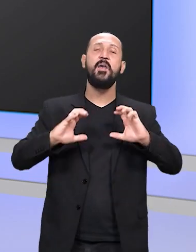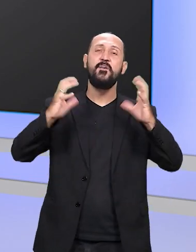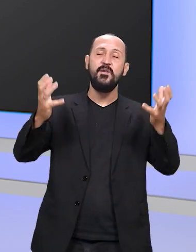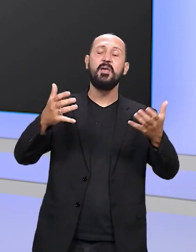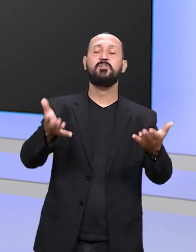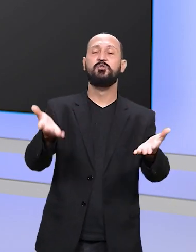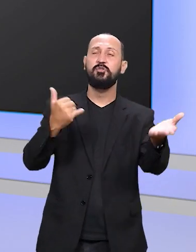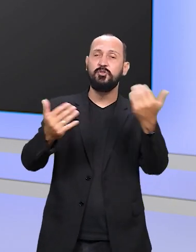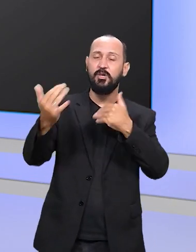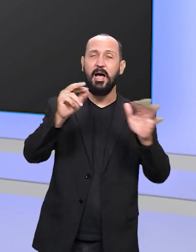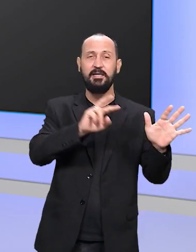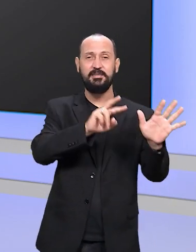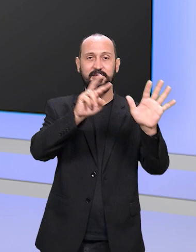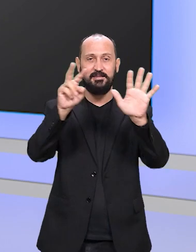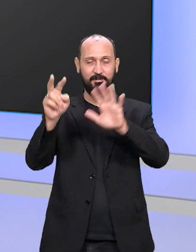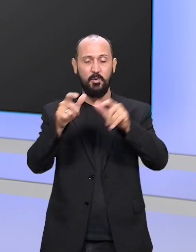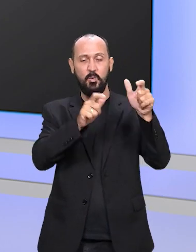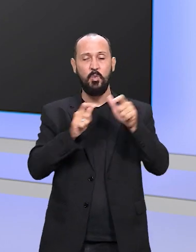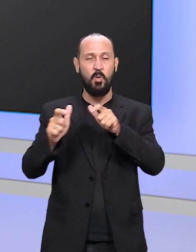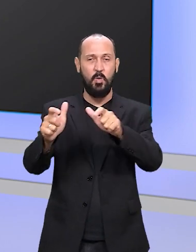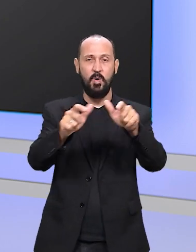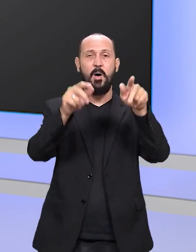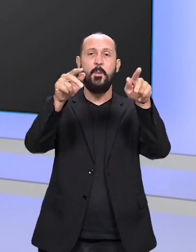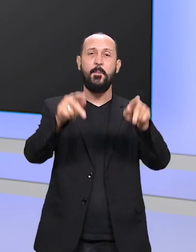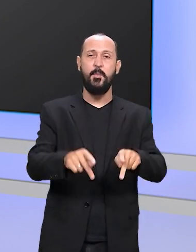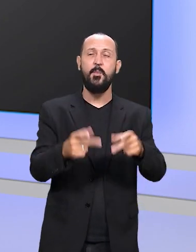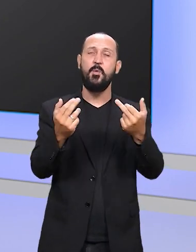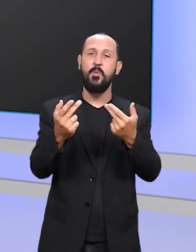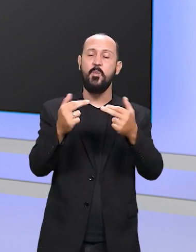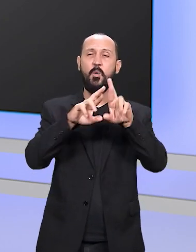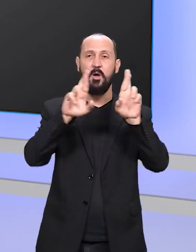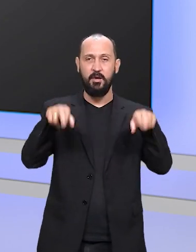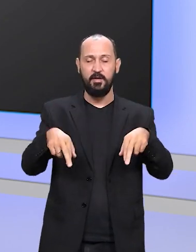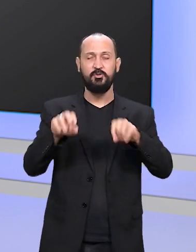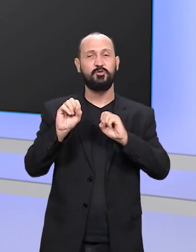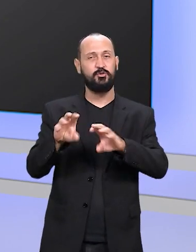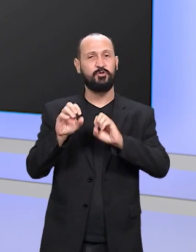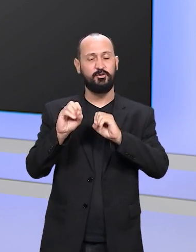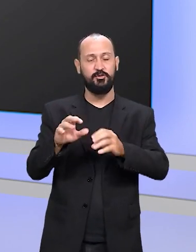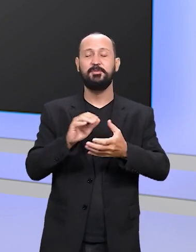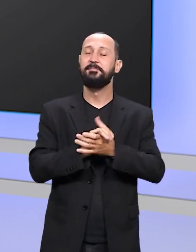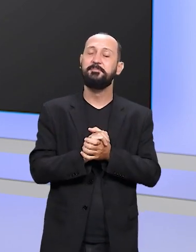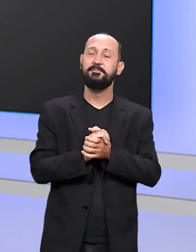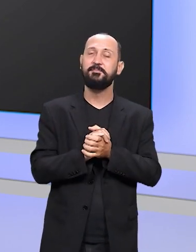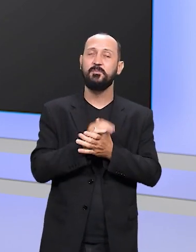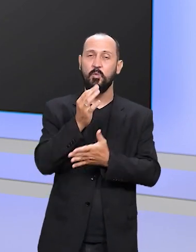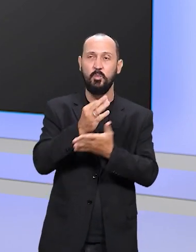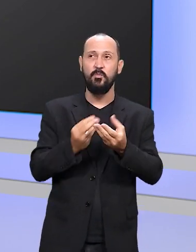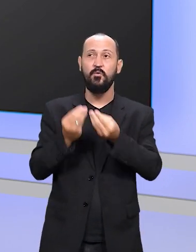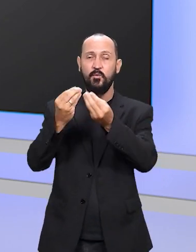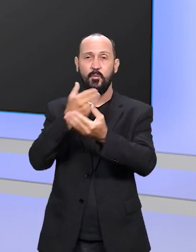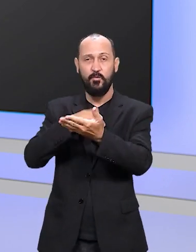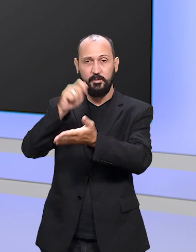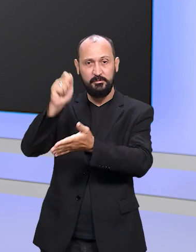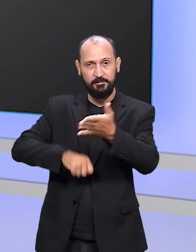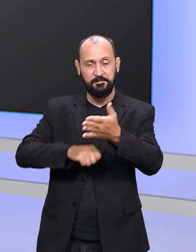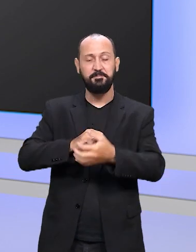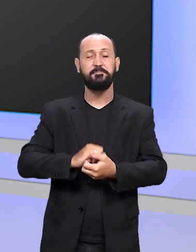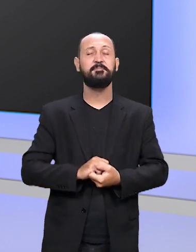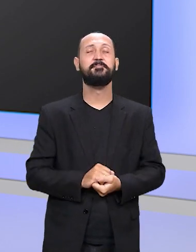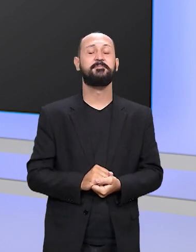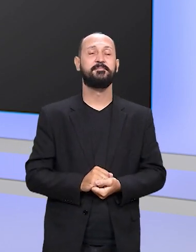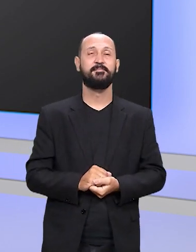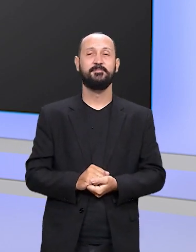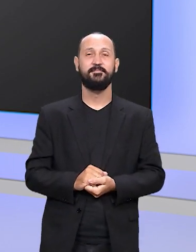poderá promover campanhas e eventos alusivos à semana nos espaços públicos, como a rede estadual de ensino.